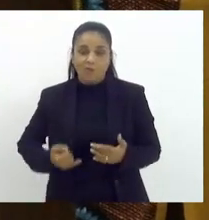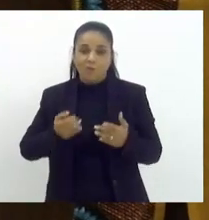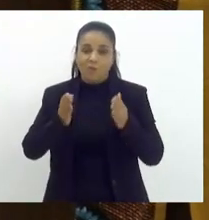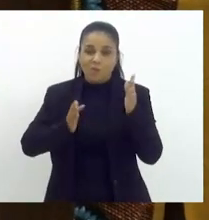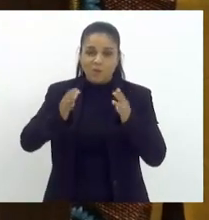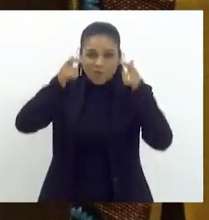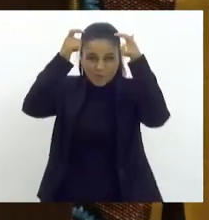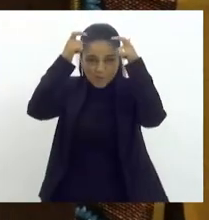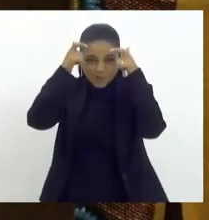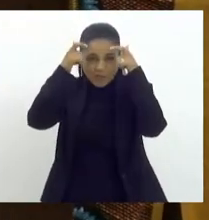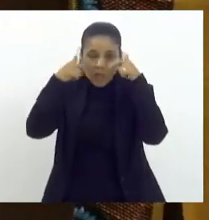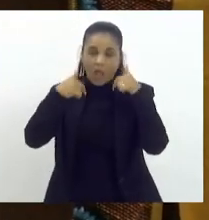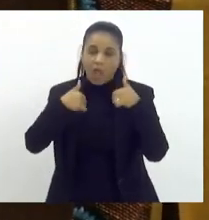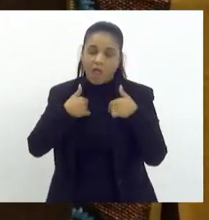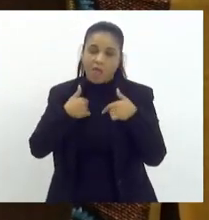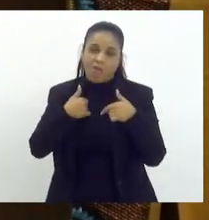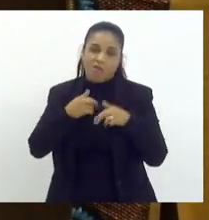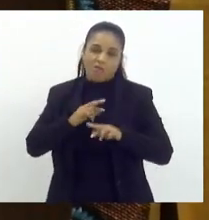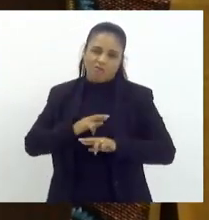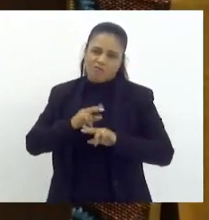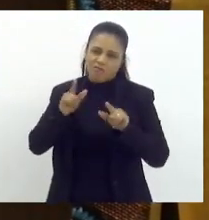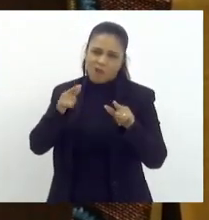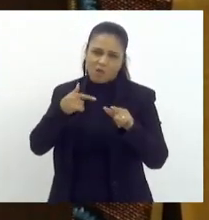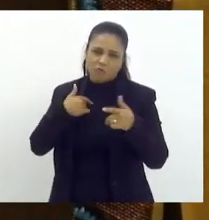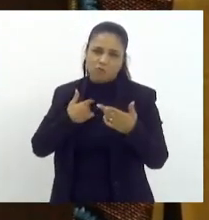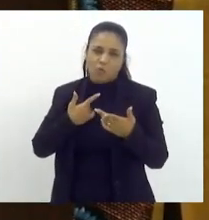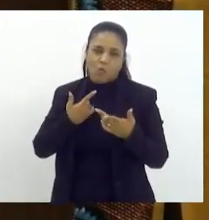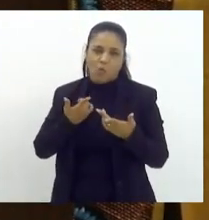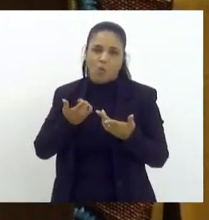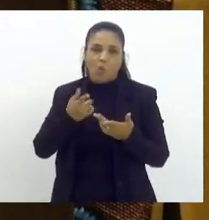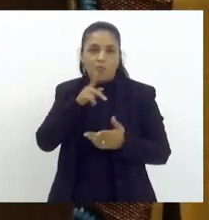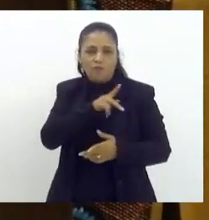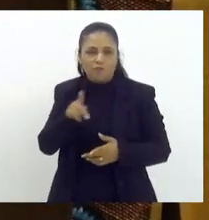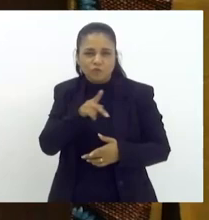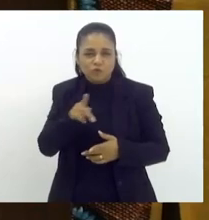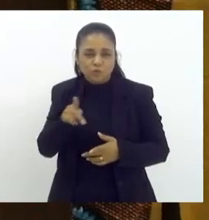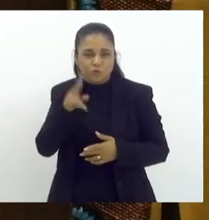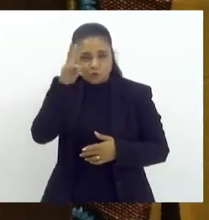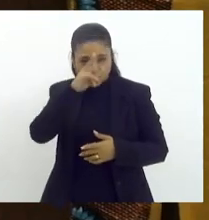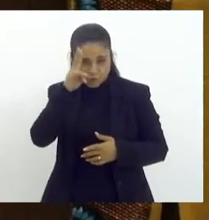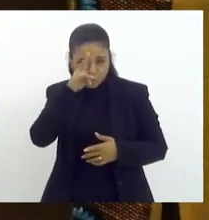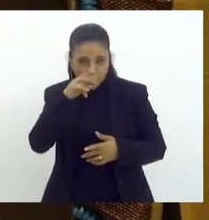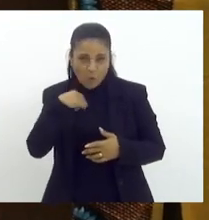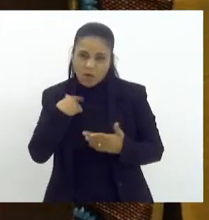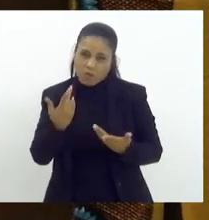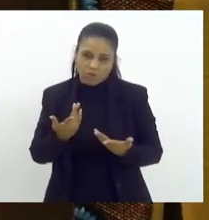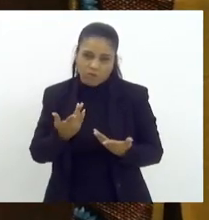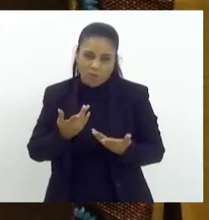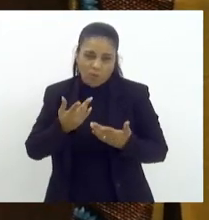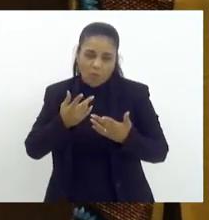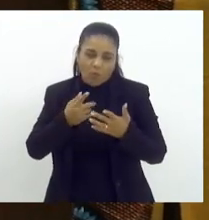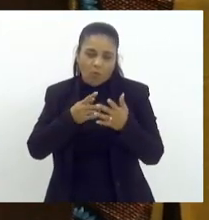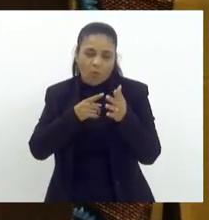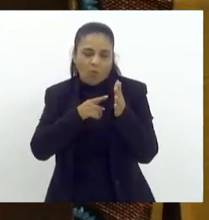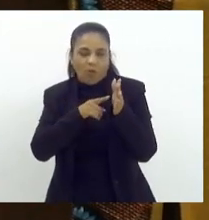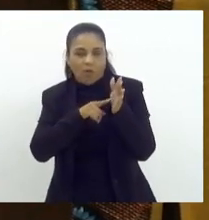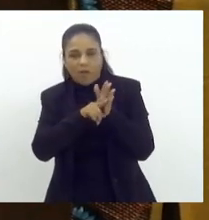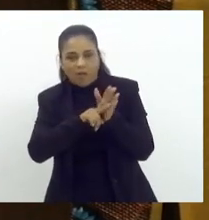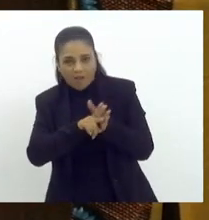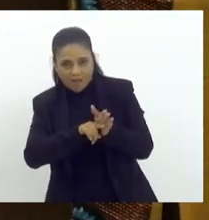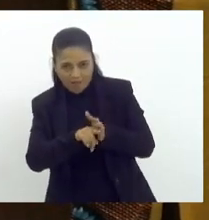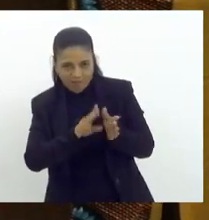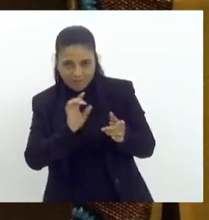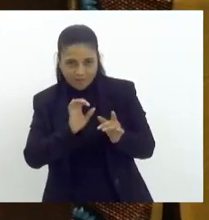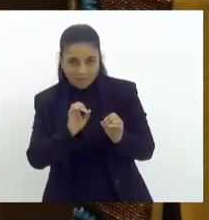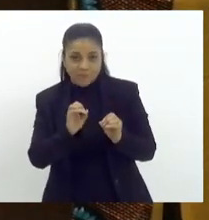não sou um revisionista não só anacronista inclusive sou professor de história não vou cair nesses erros Porém quando a gente